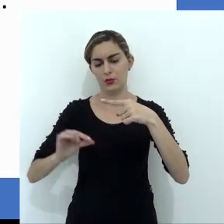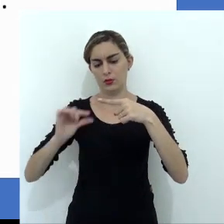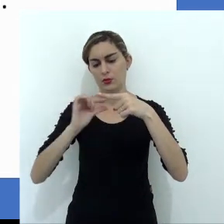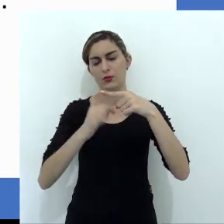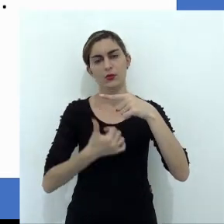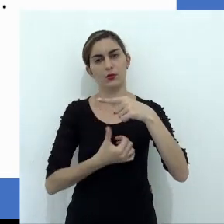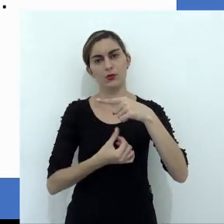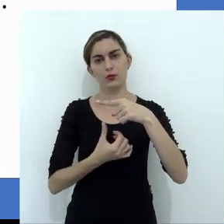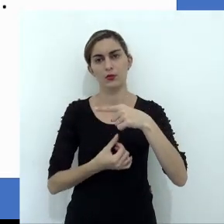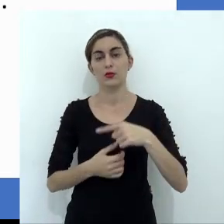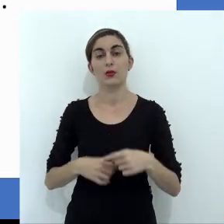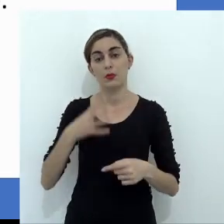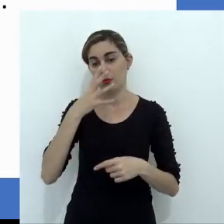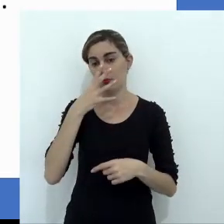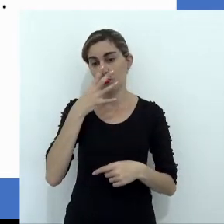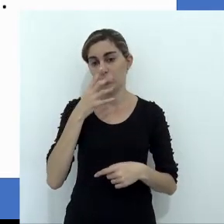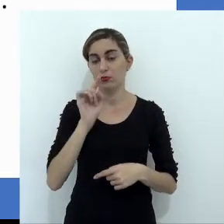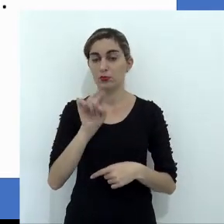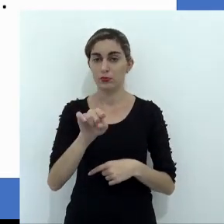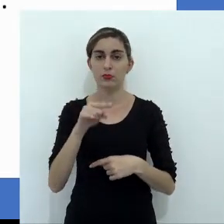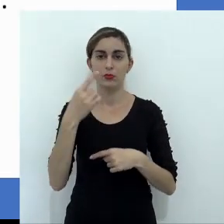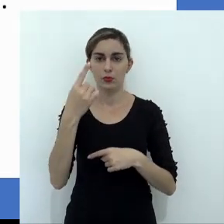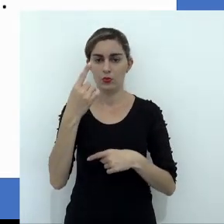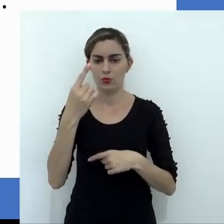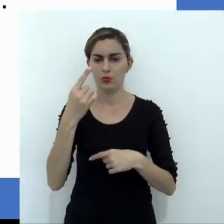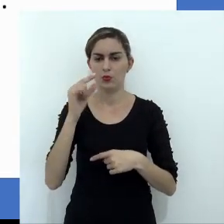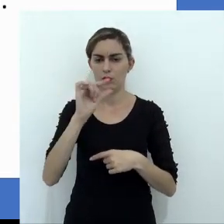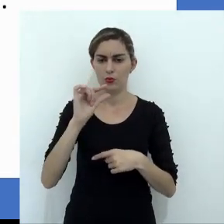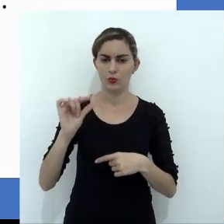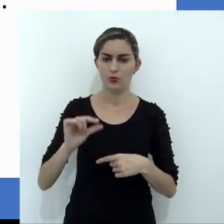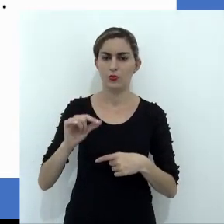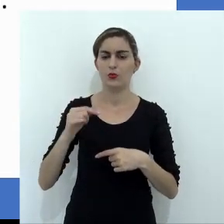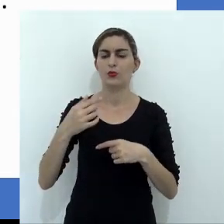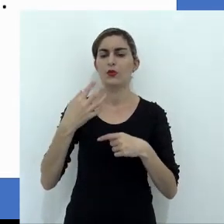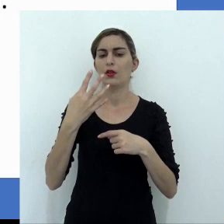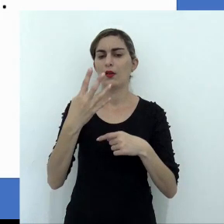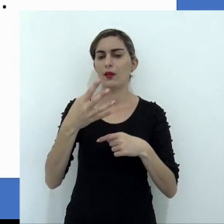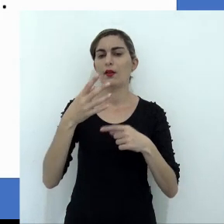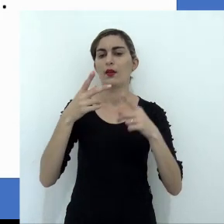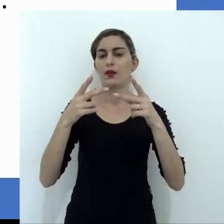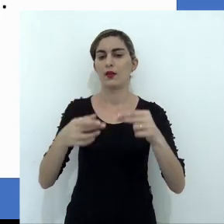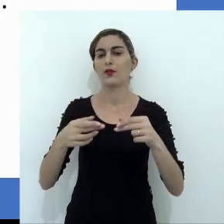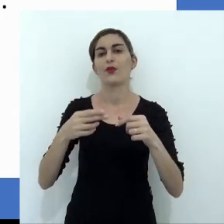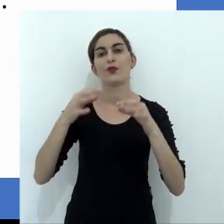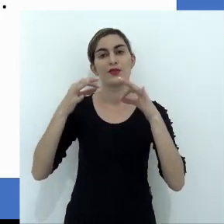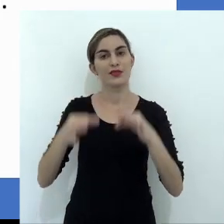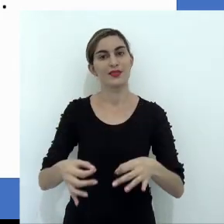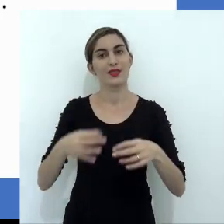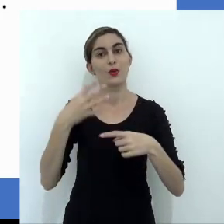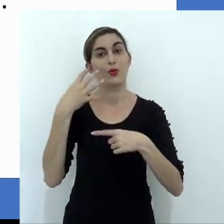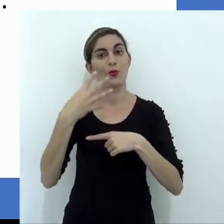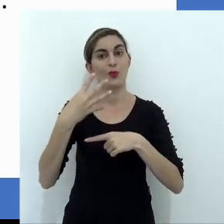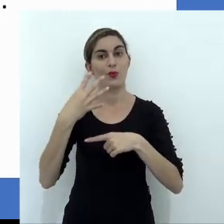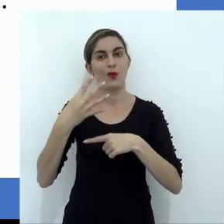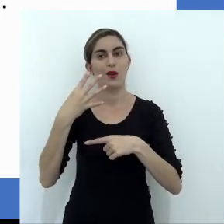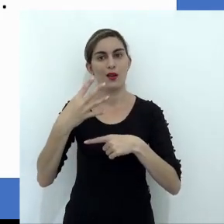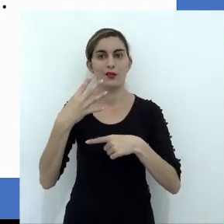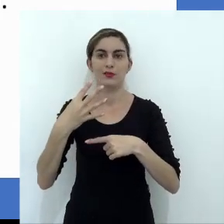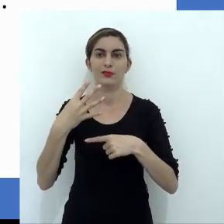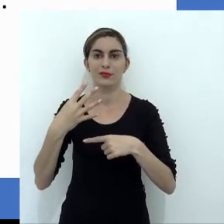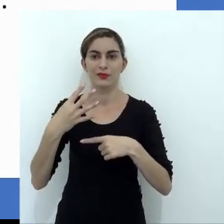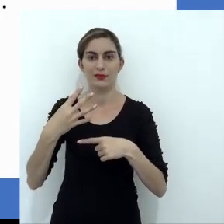pedacinhos iguais. Mas observe que um pedacinho pintado da terceira figura equivale exatamente a 4